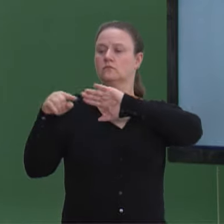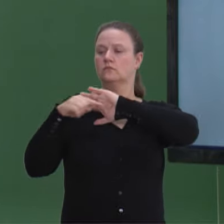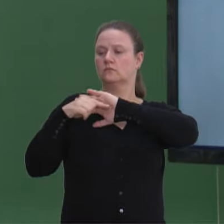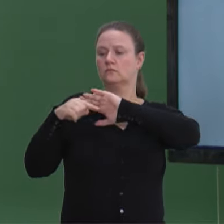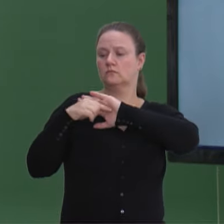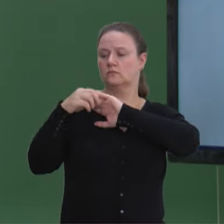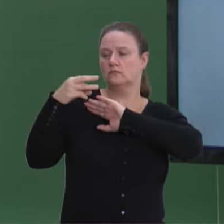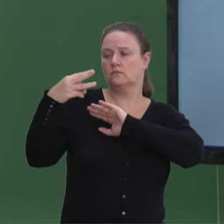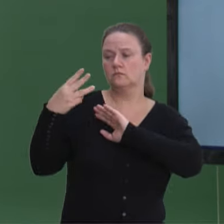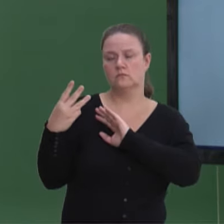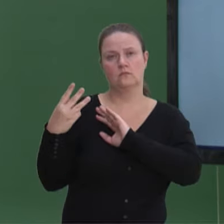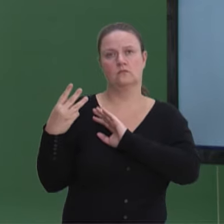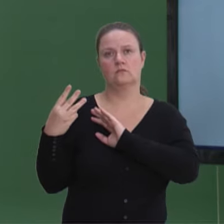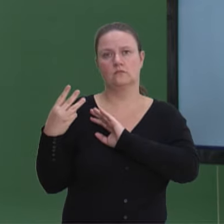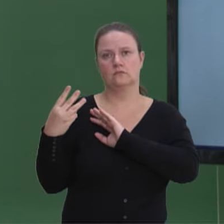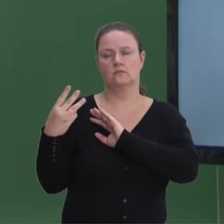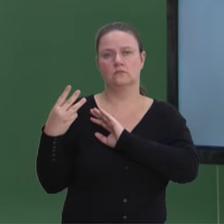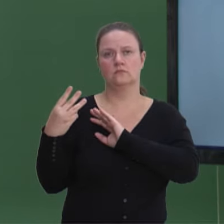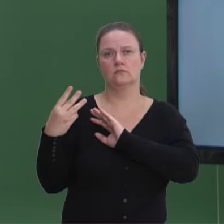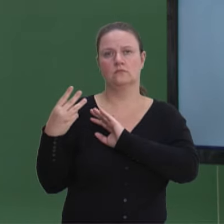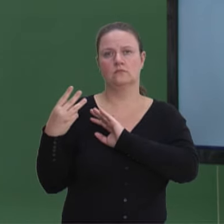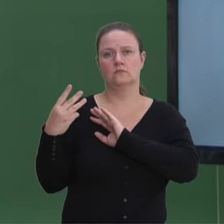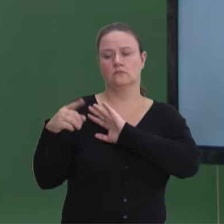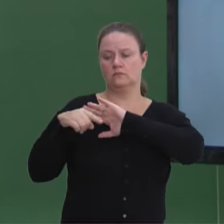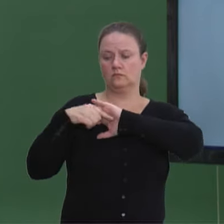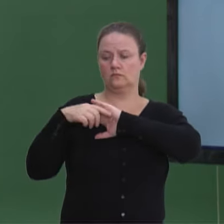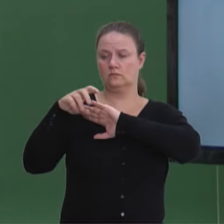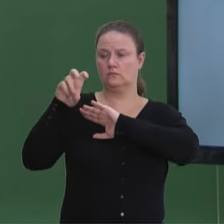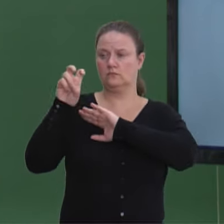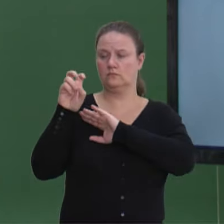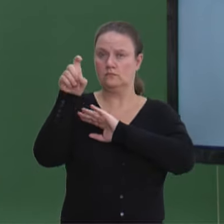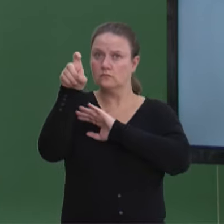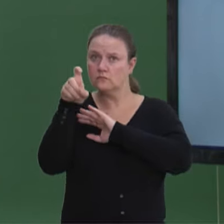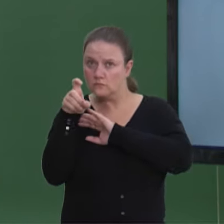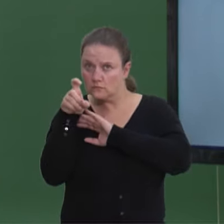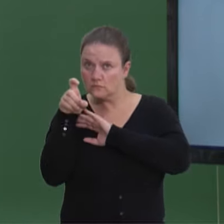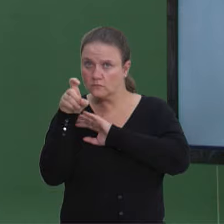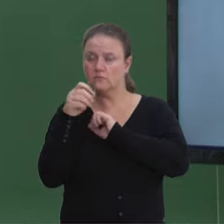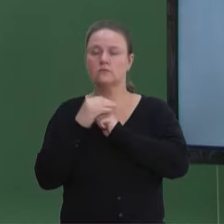menos 3 menos 5x